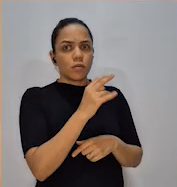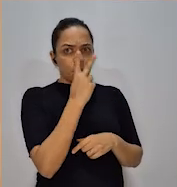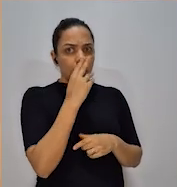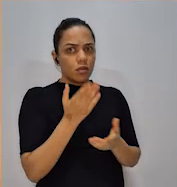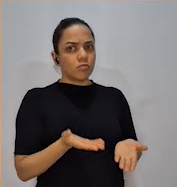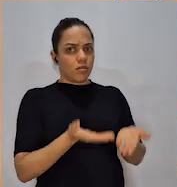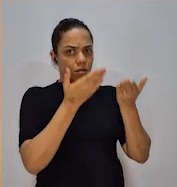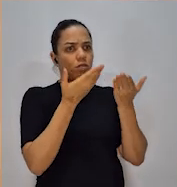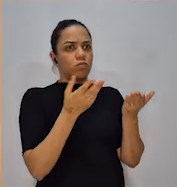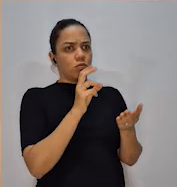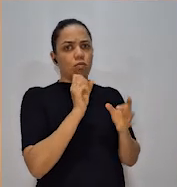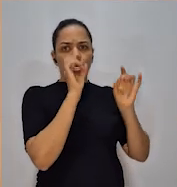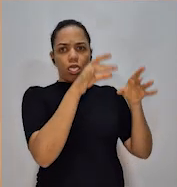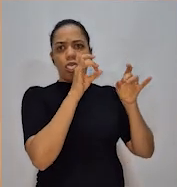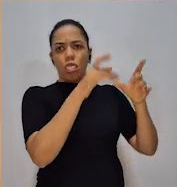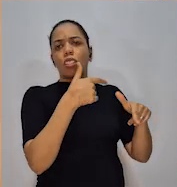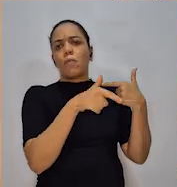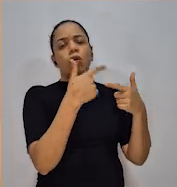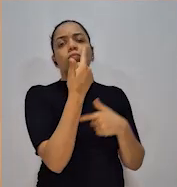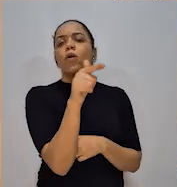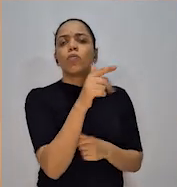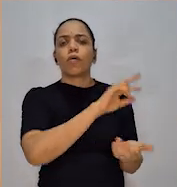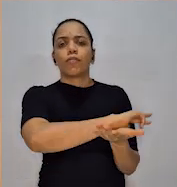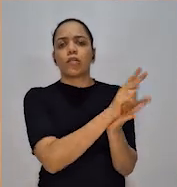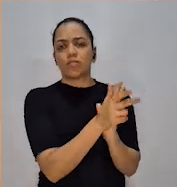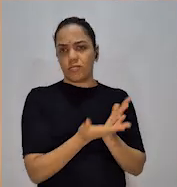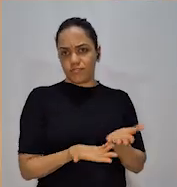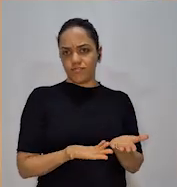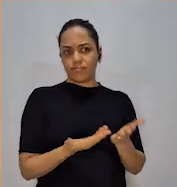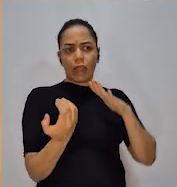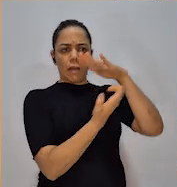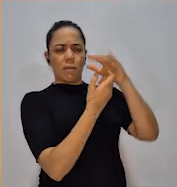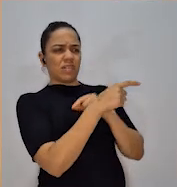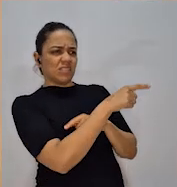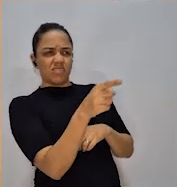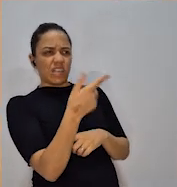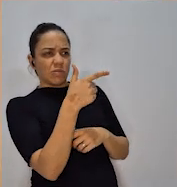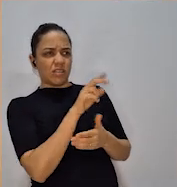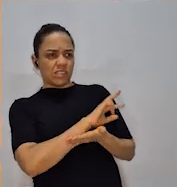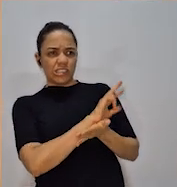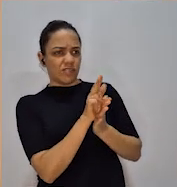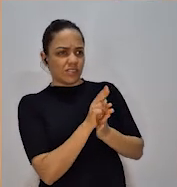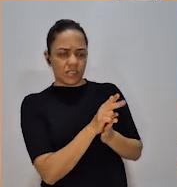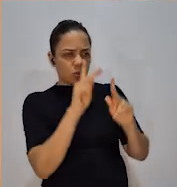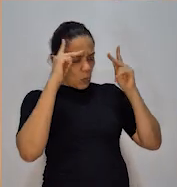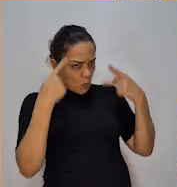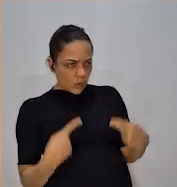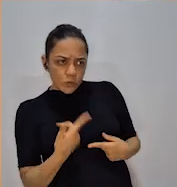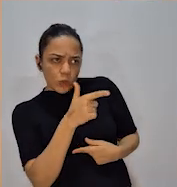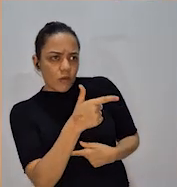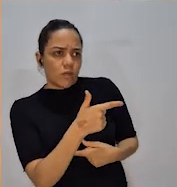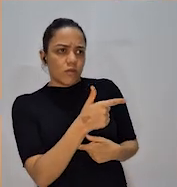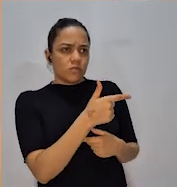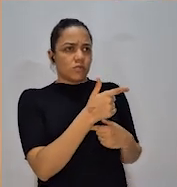alto, né, de pessoas que não querem trabalhar com as organizações porque não trabalham as temáticas de humanização,